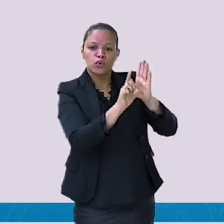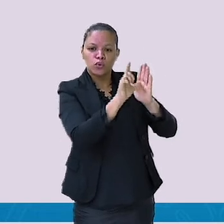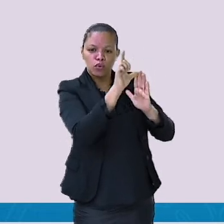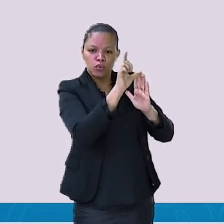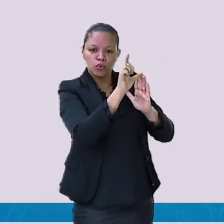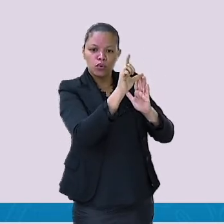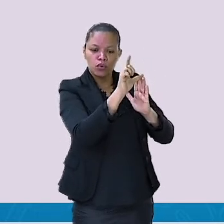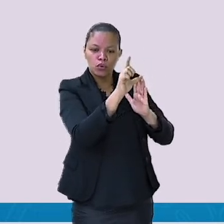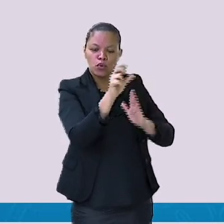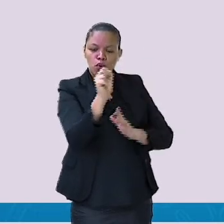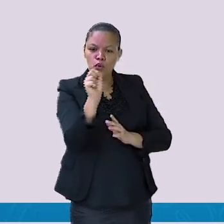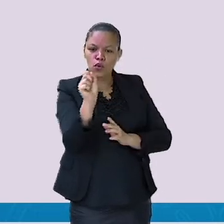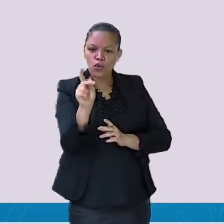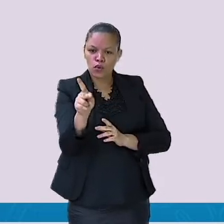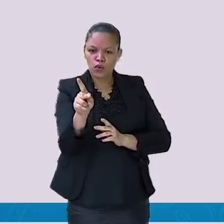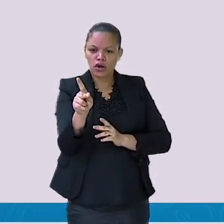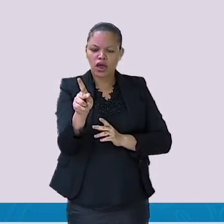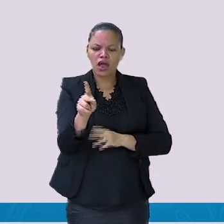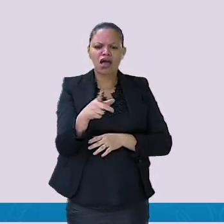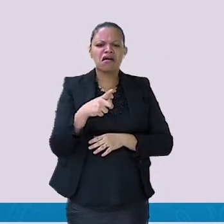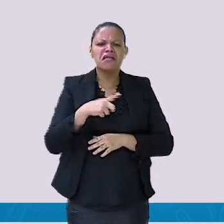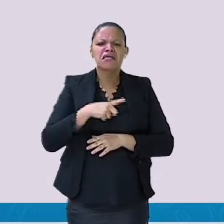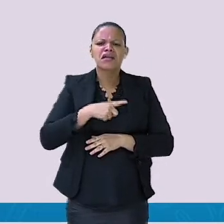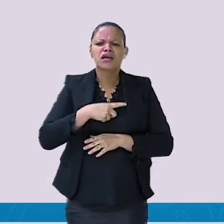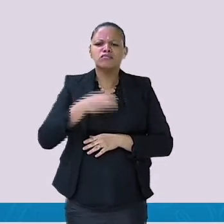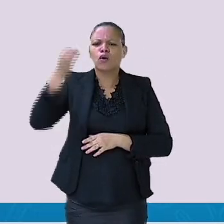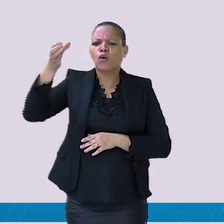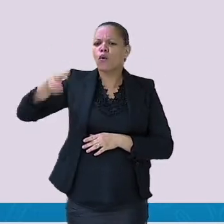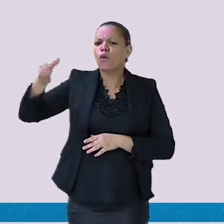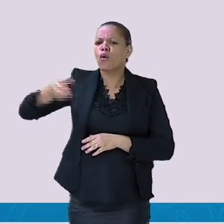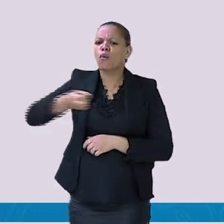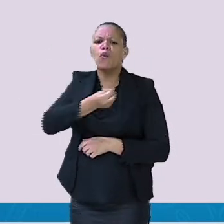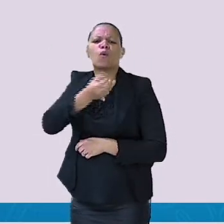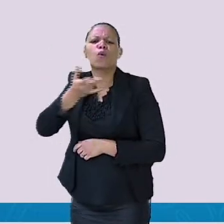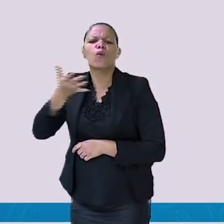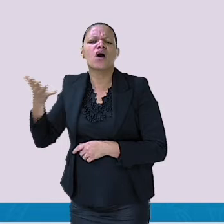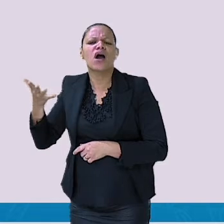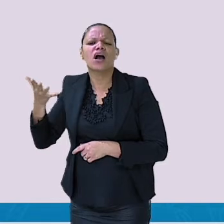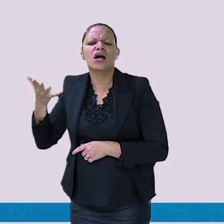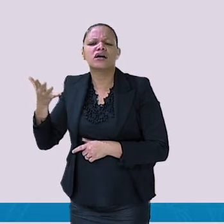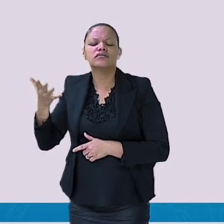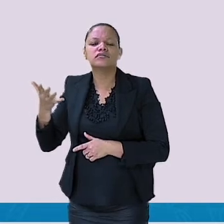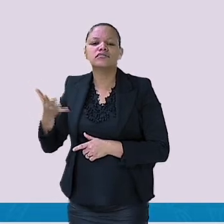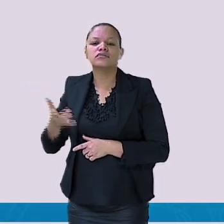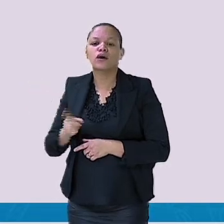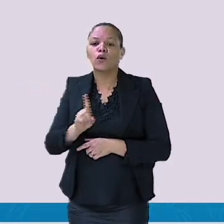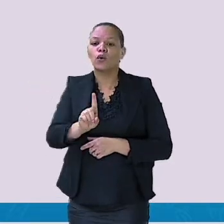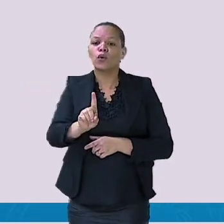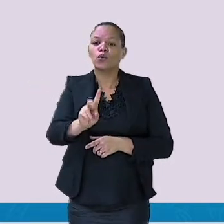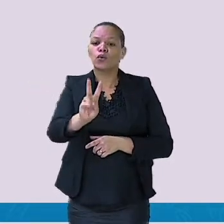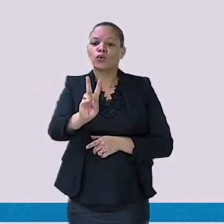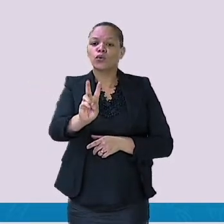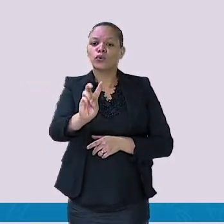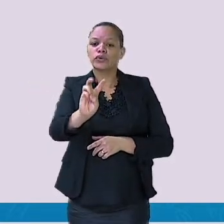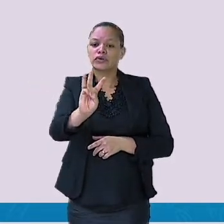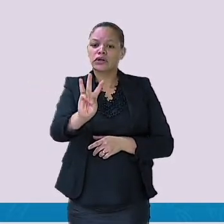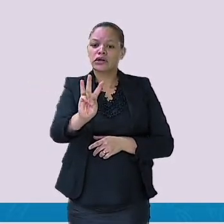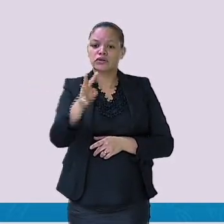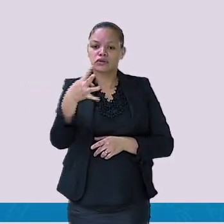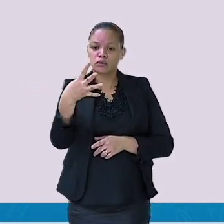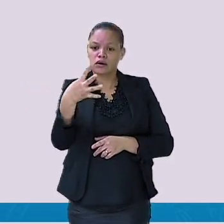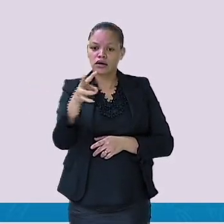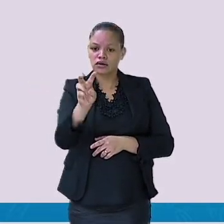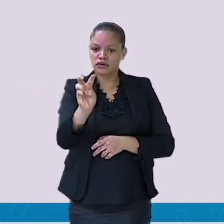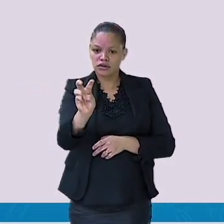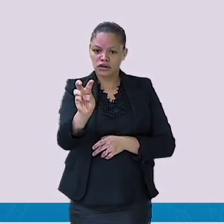2 litros. Temos quantos copos? Vamos contar? 1, 2, 3, 4, 5.